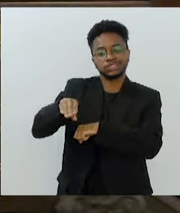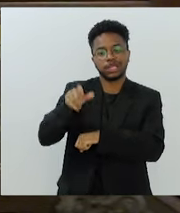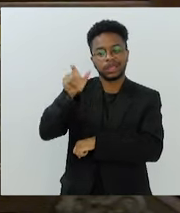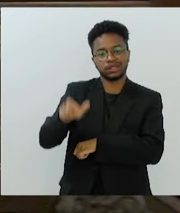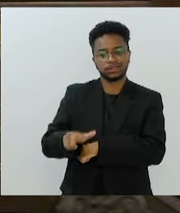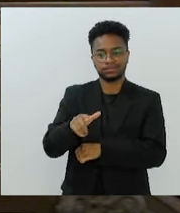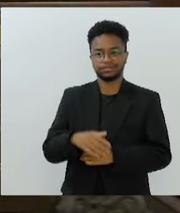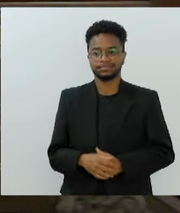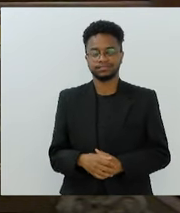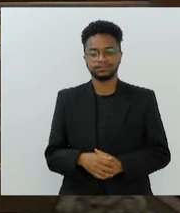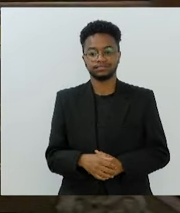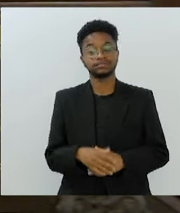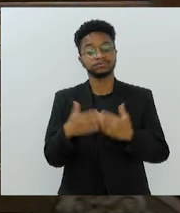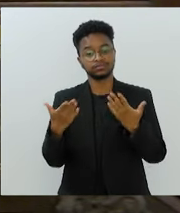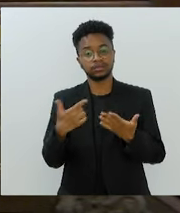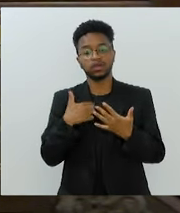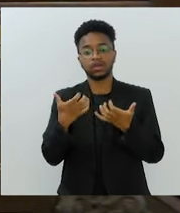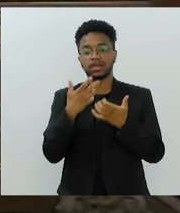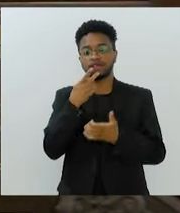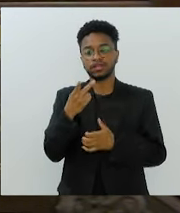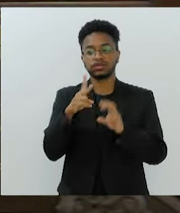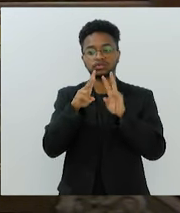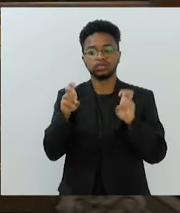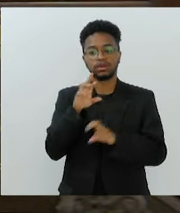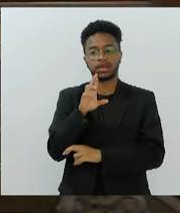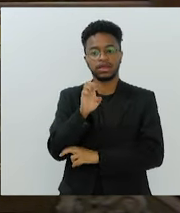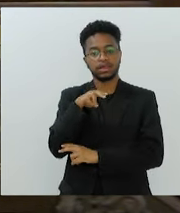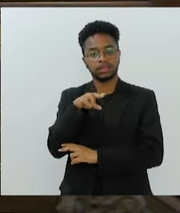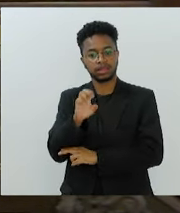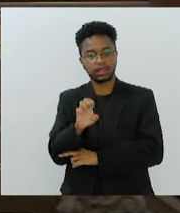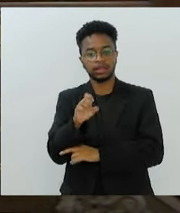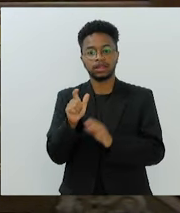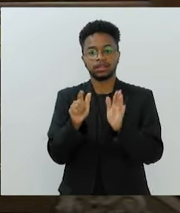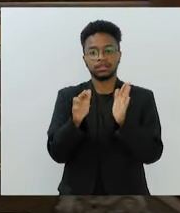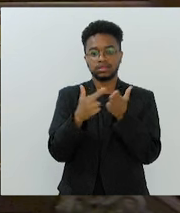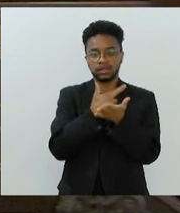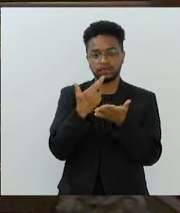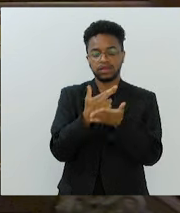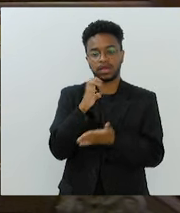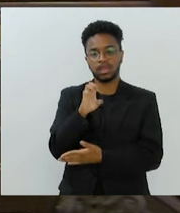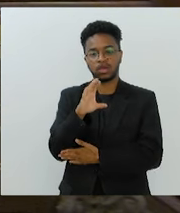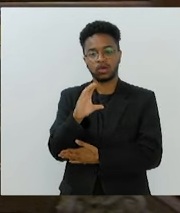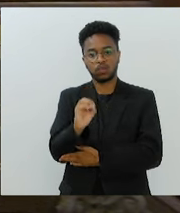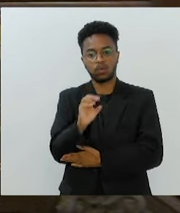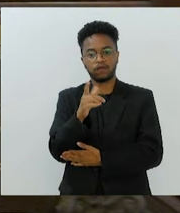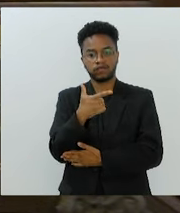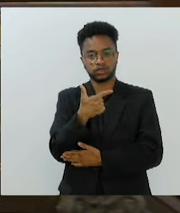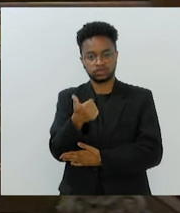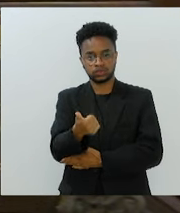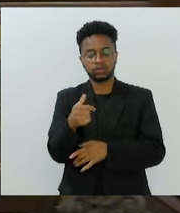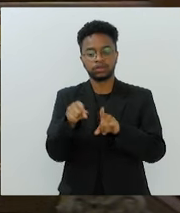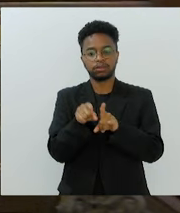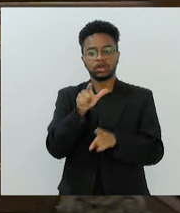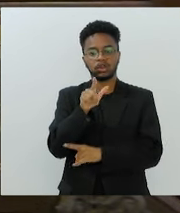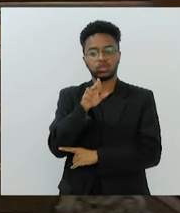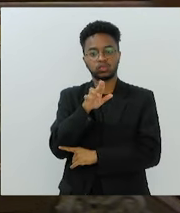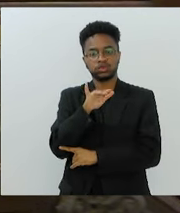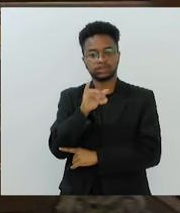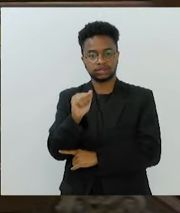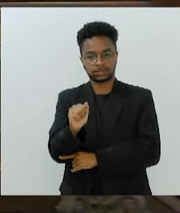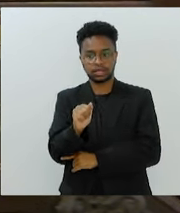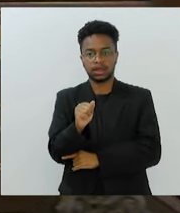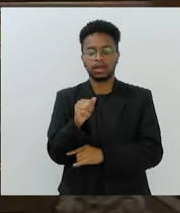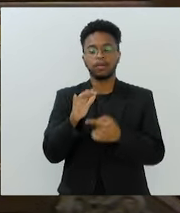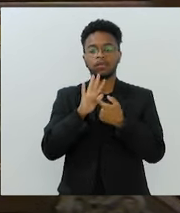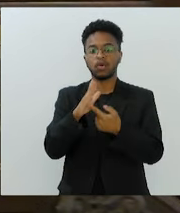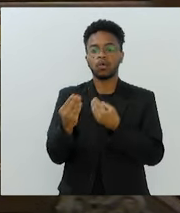Eu quero falar do René Caprilli, da revista Eco 21. A Lúcia, querida, está aqui. A